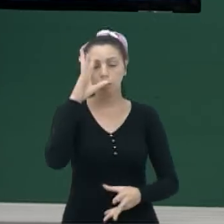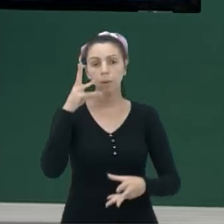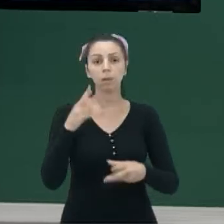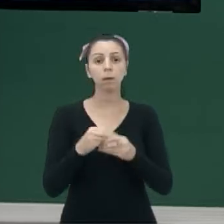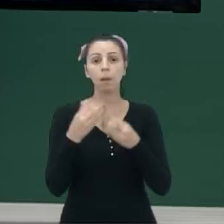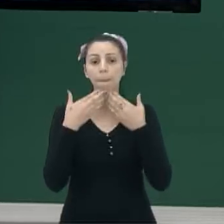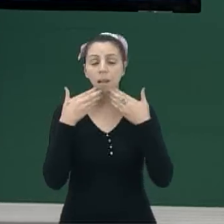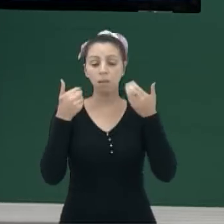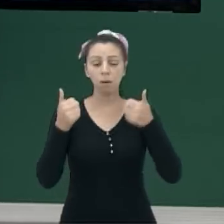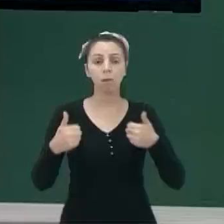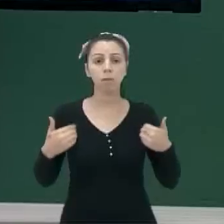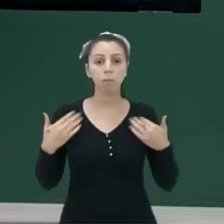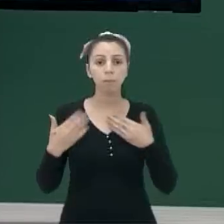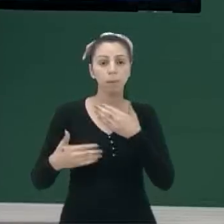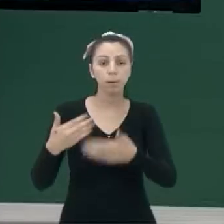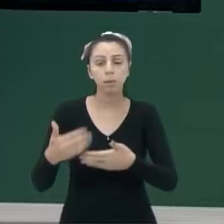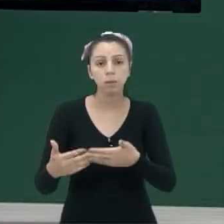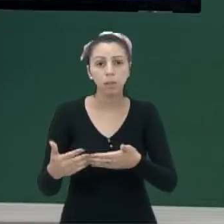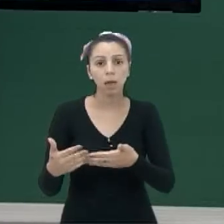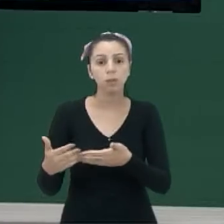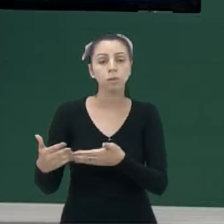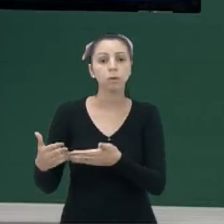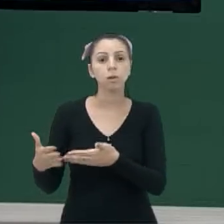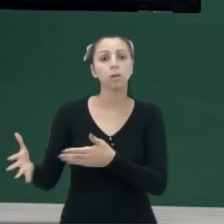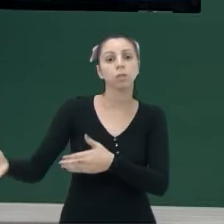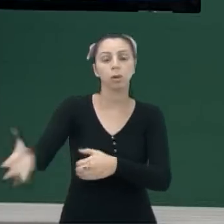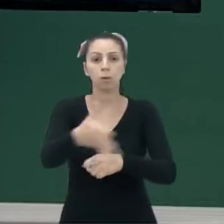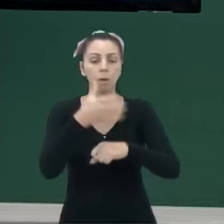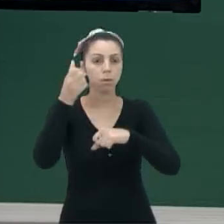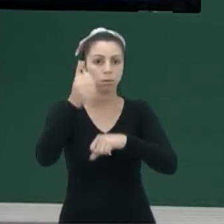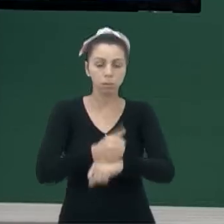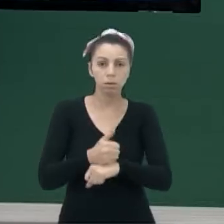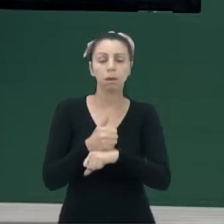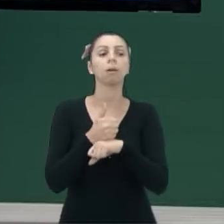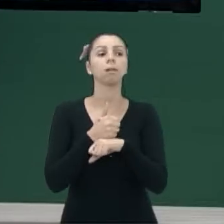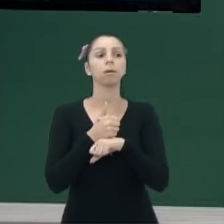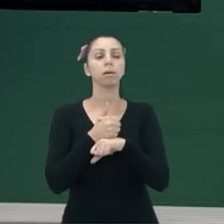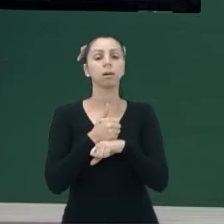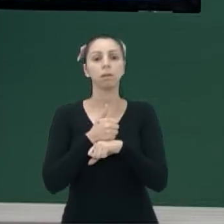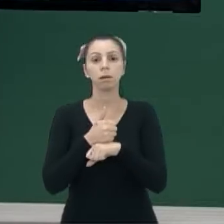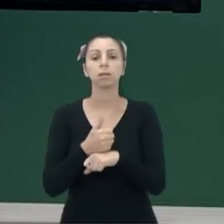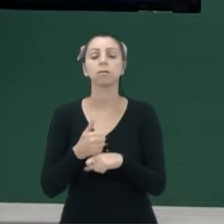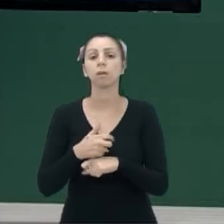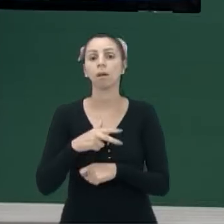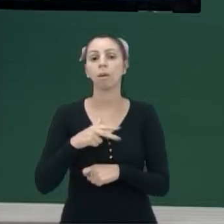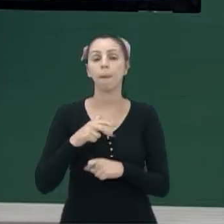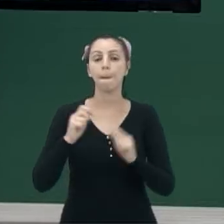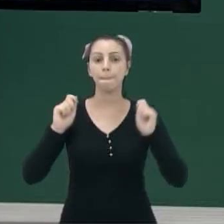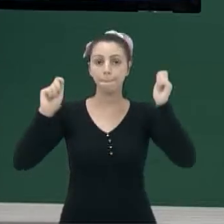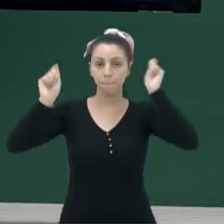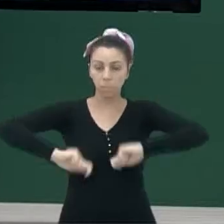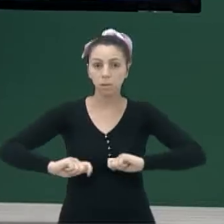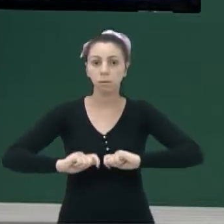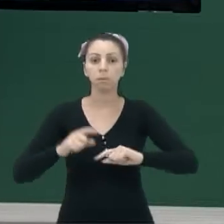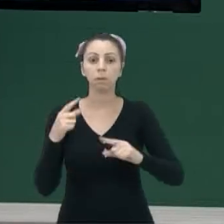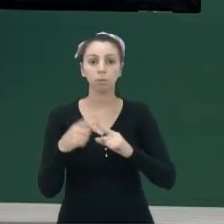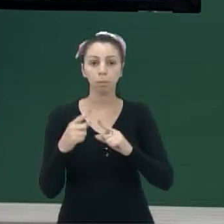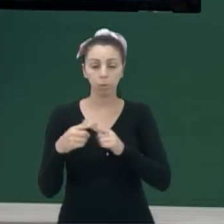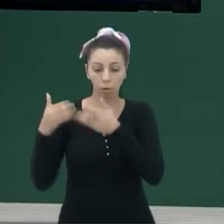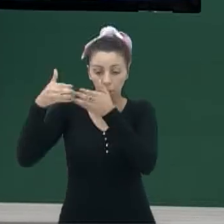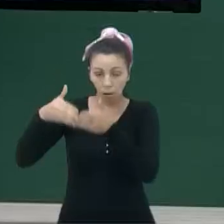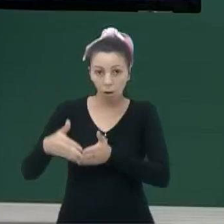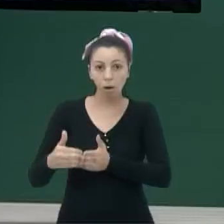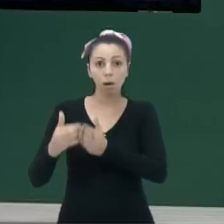o processo de colonização do Brasil, que só foi possível graças às grandes navegações. Então, as rotas marítimas, elas